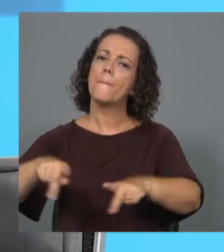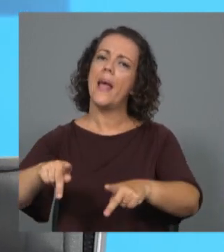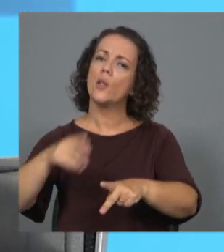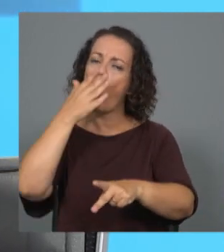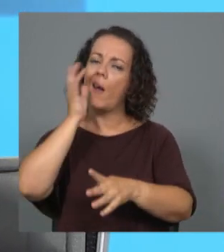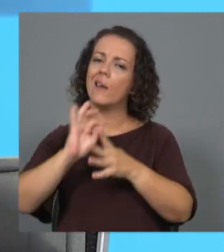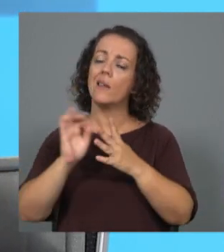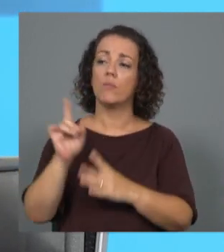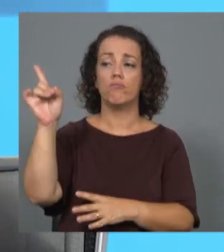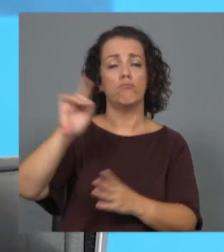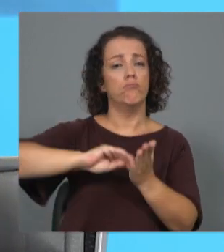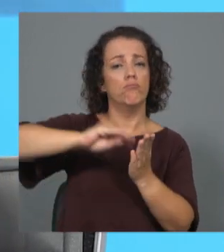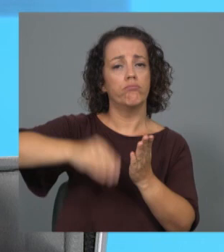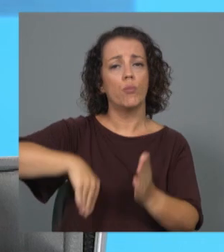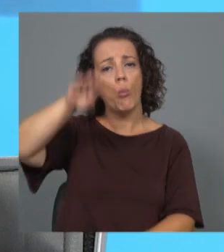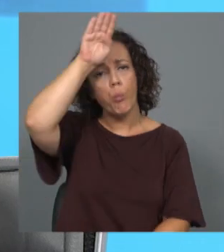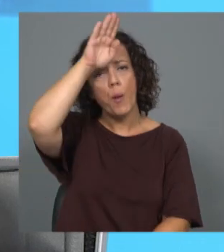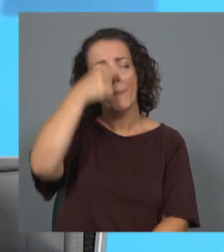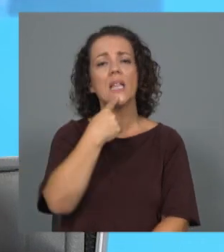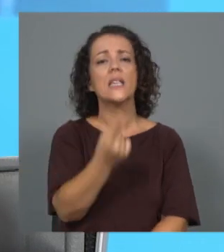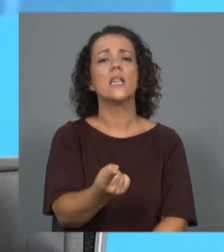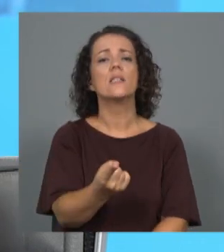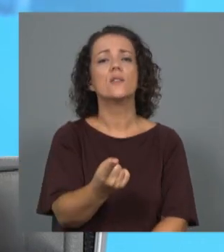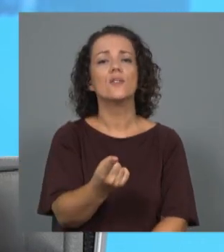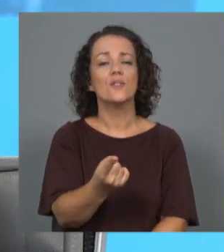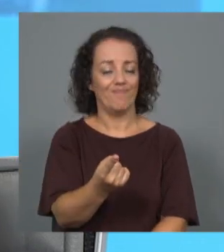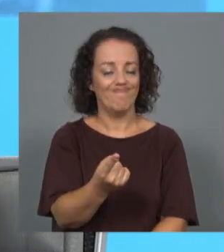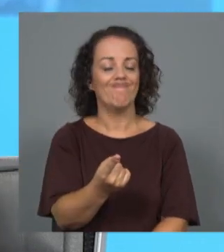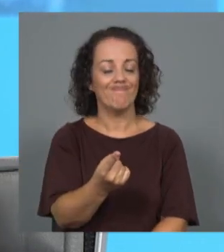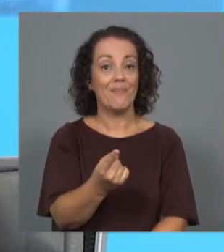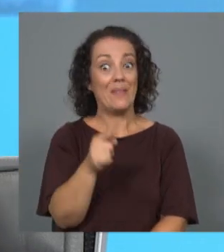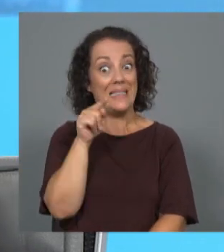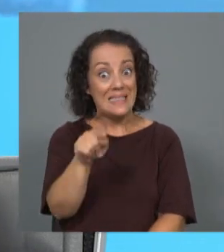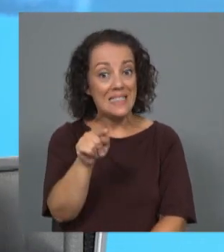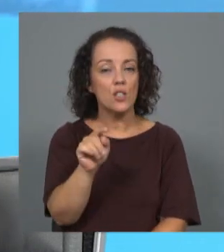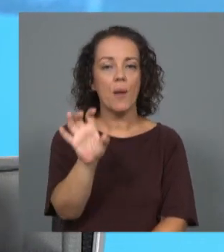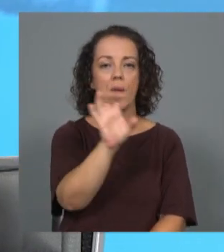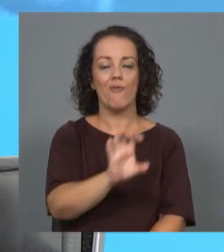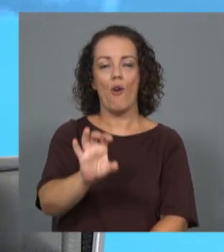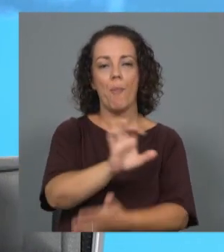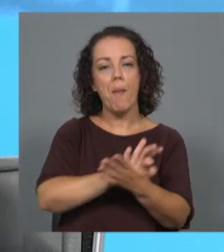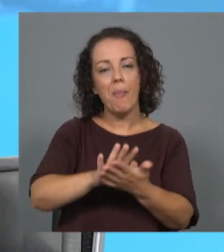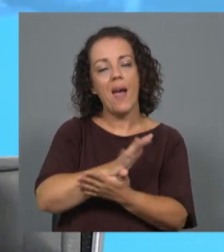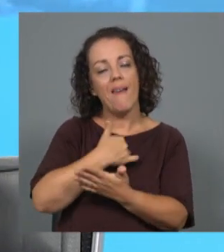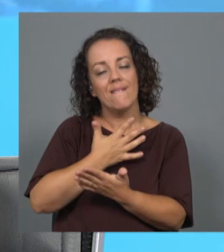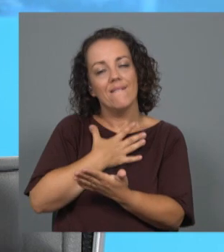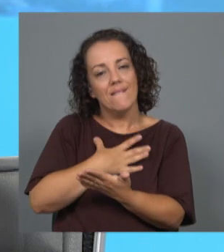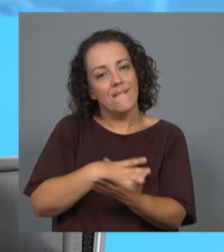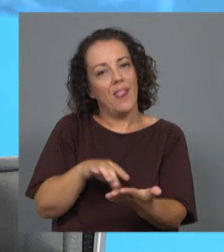na Fratelli Tutti. E é aí, precisamente, é dessa fonte também que nós queremos beber.